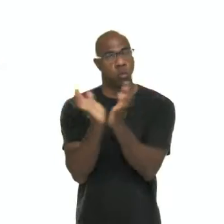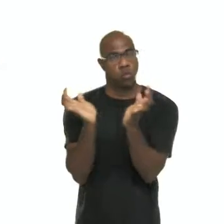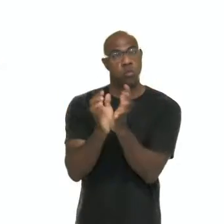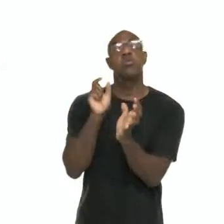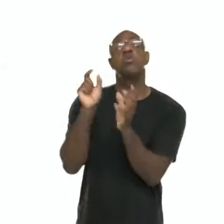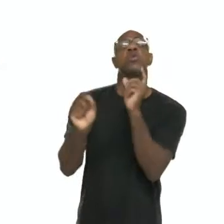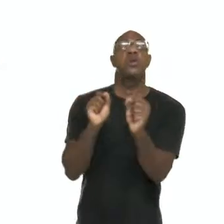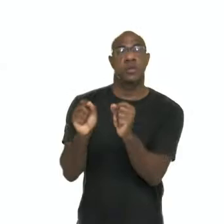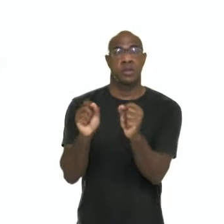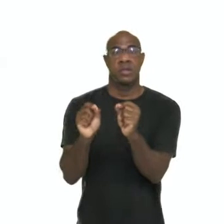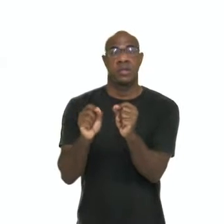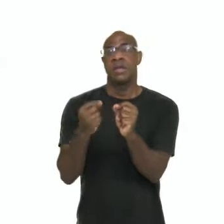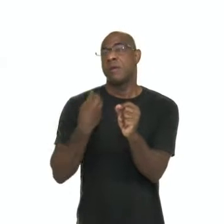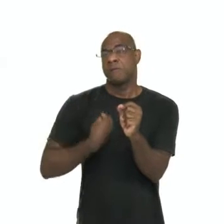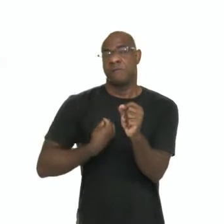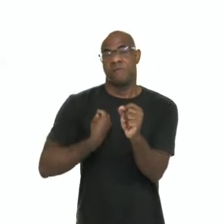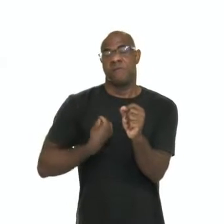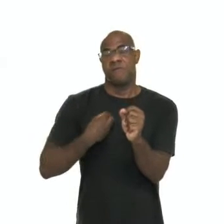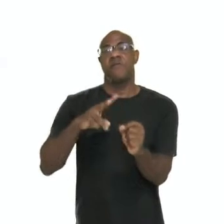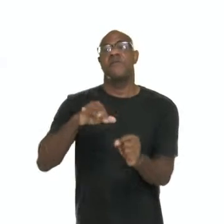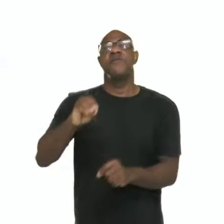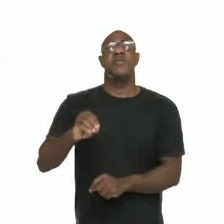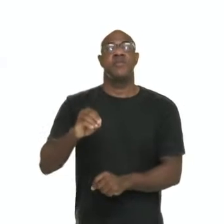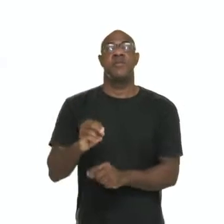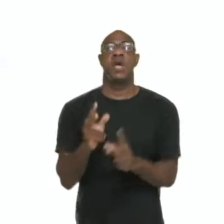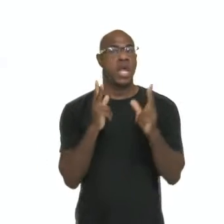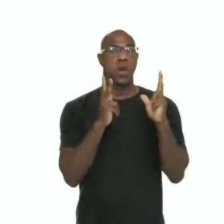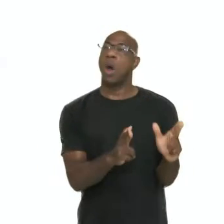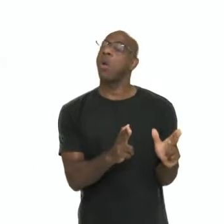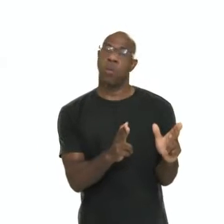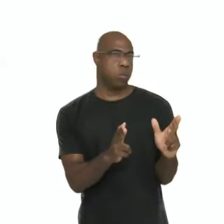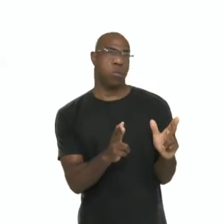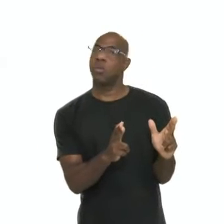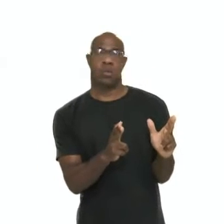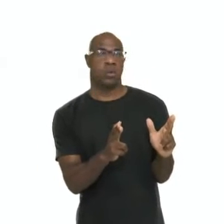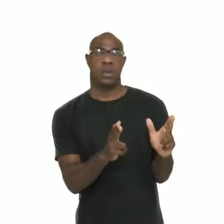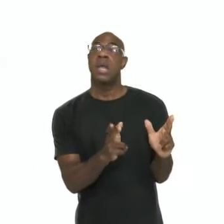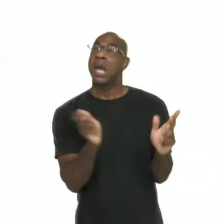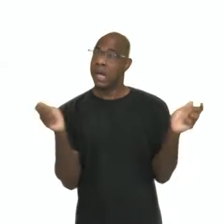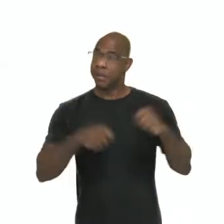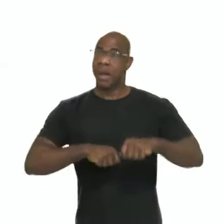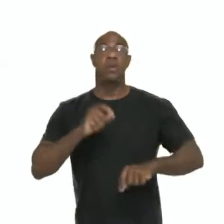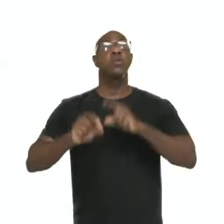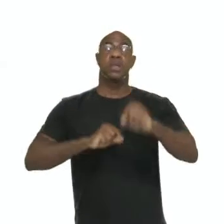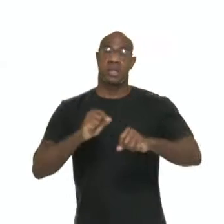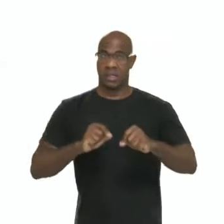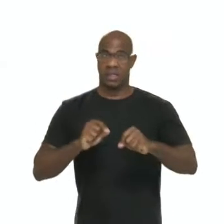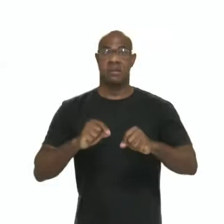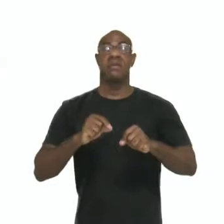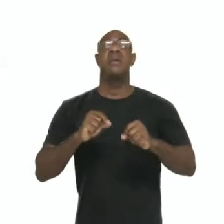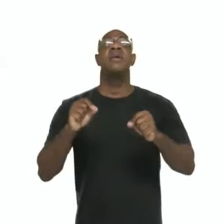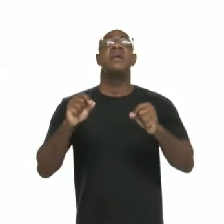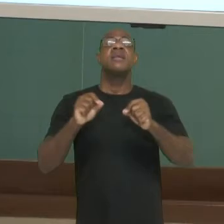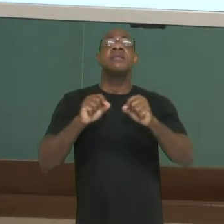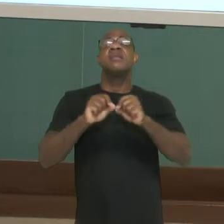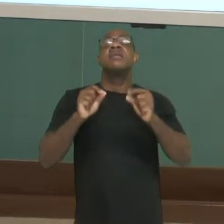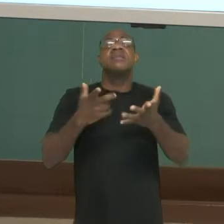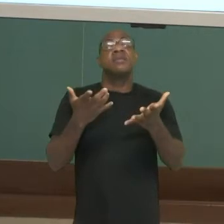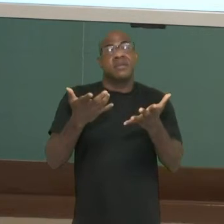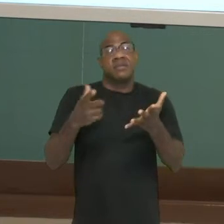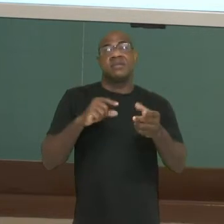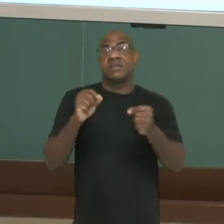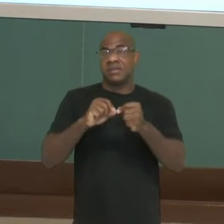Conjunto de indivíduos semelhantes que são capazes de cruzar e, o mais